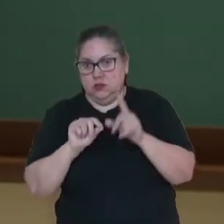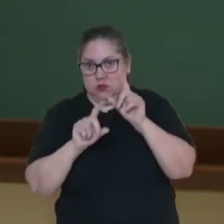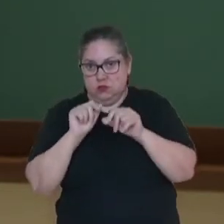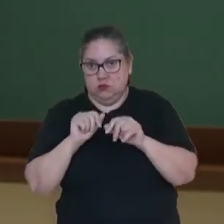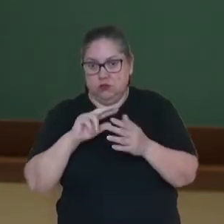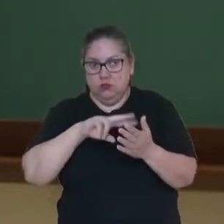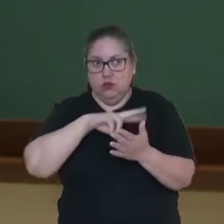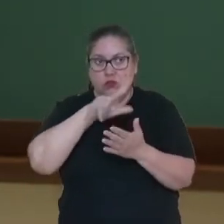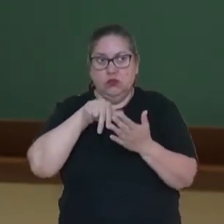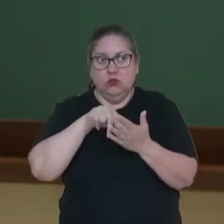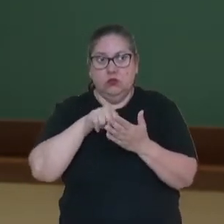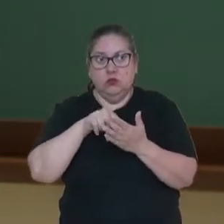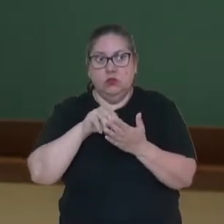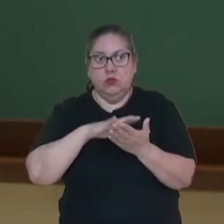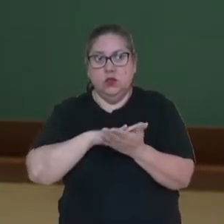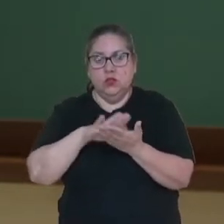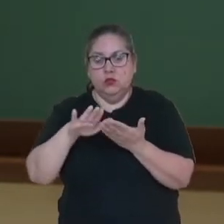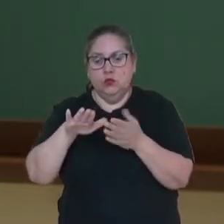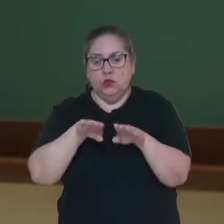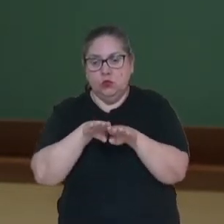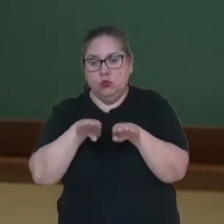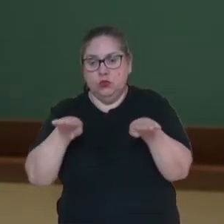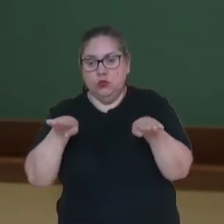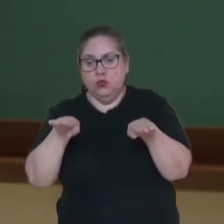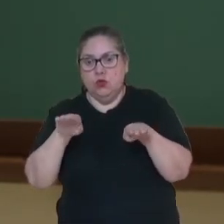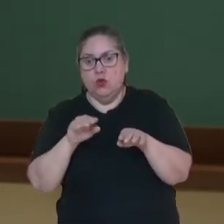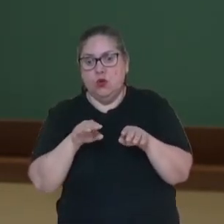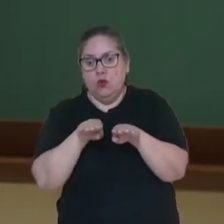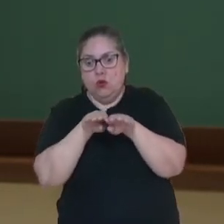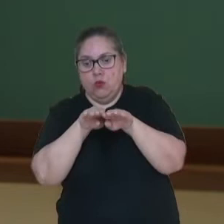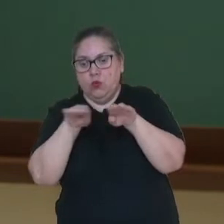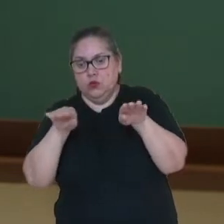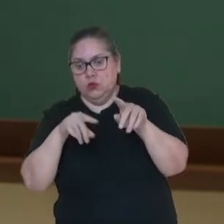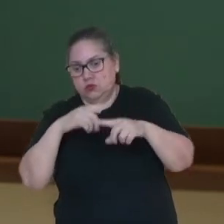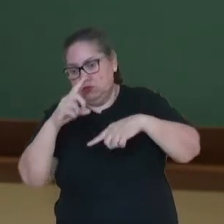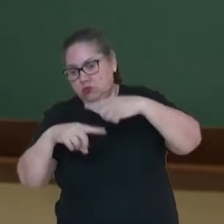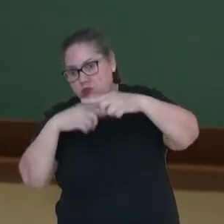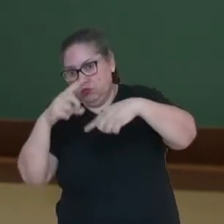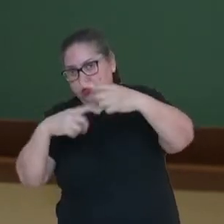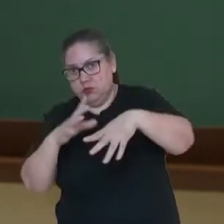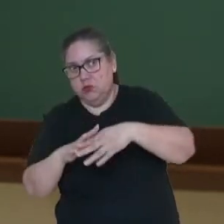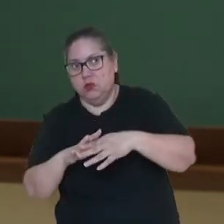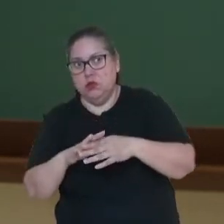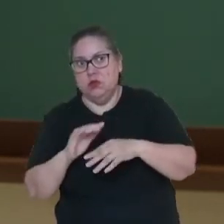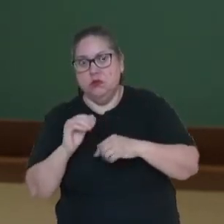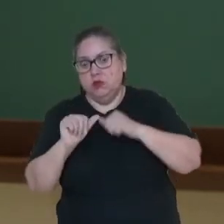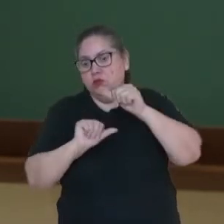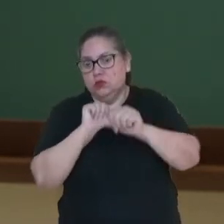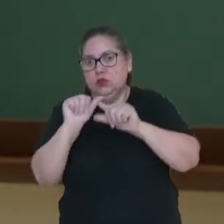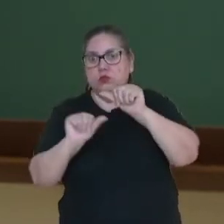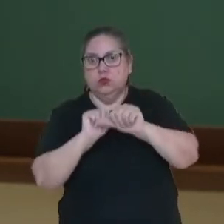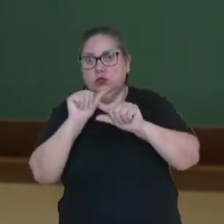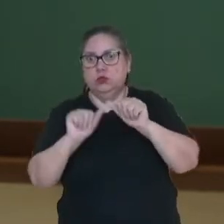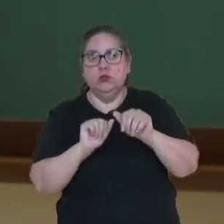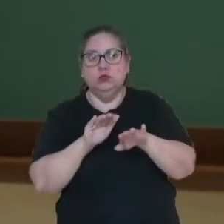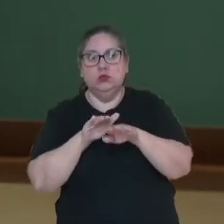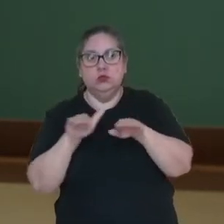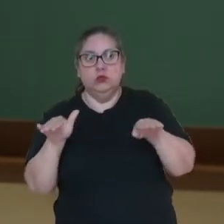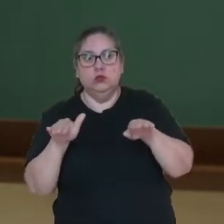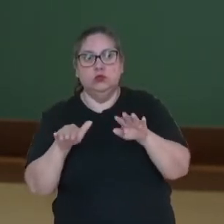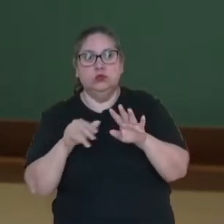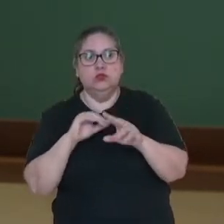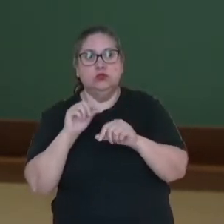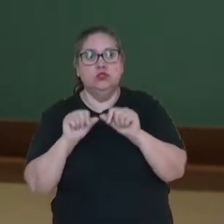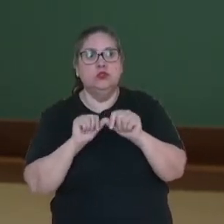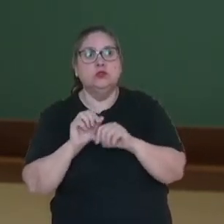eu giro no plano horizontal, certo? Então, eu vou mudando os planos de